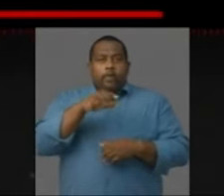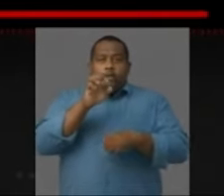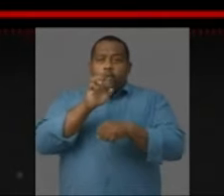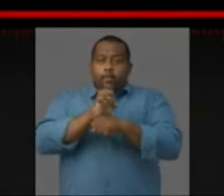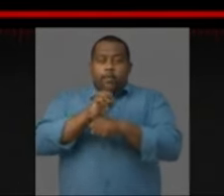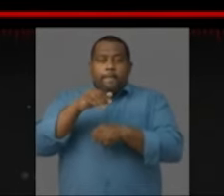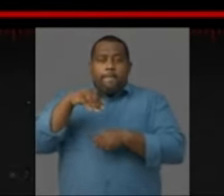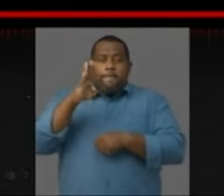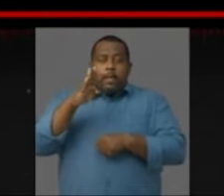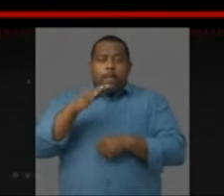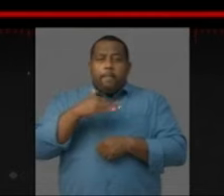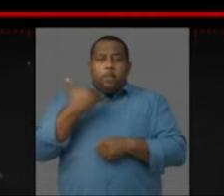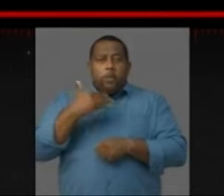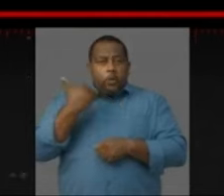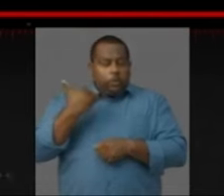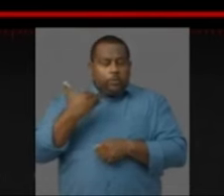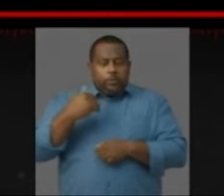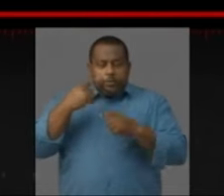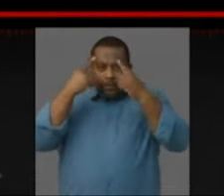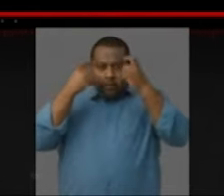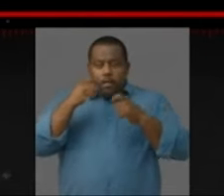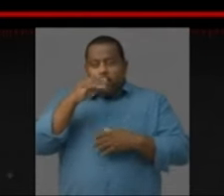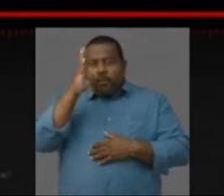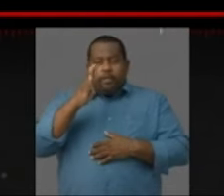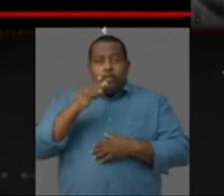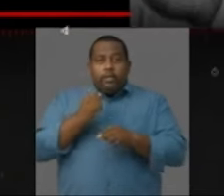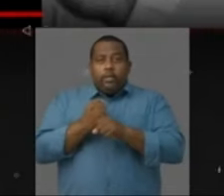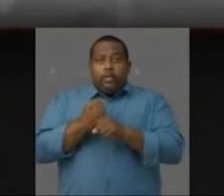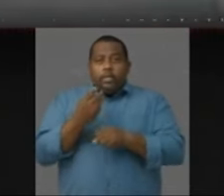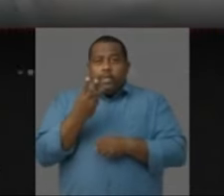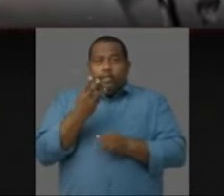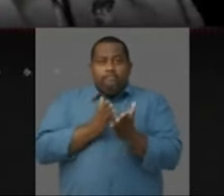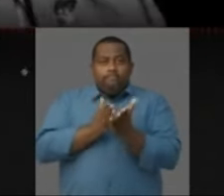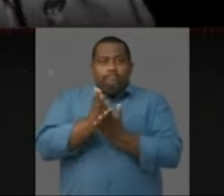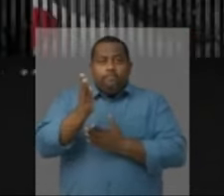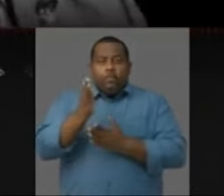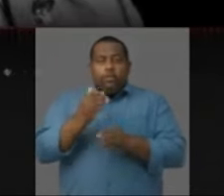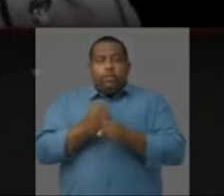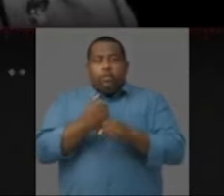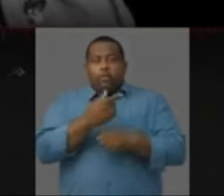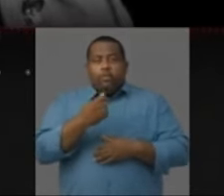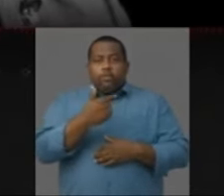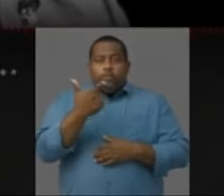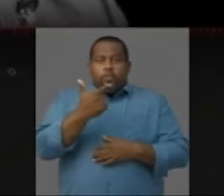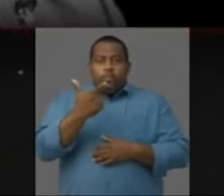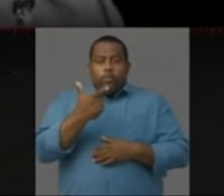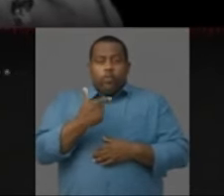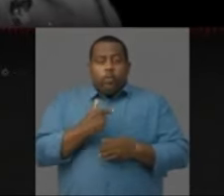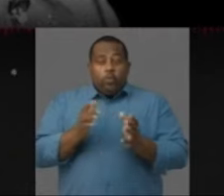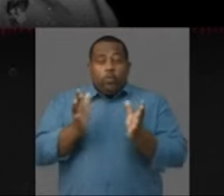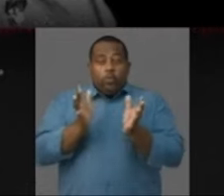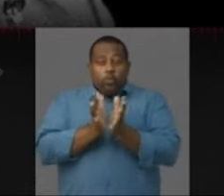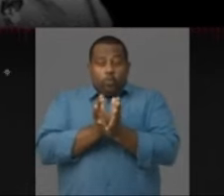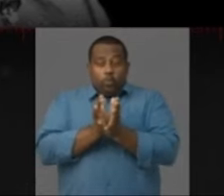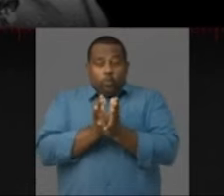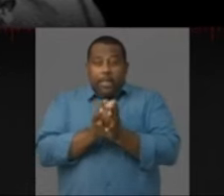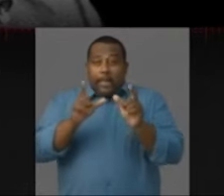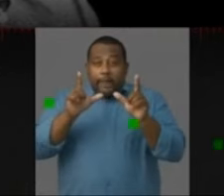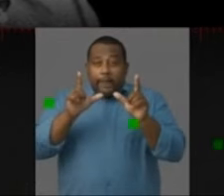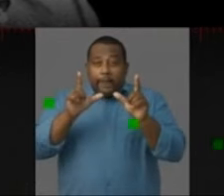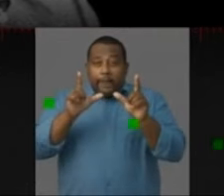o estado com mais mortes violentas do Brasil, 3 anos seguidos. 2022. O grupo que